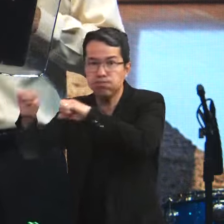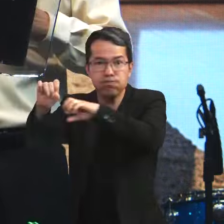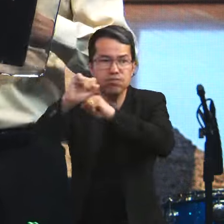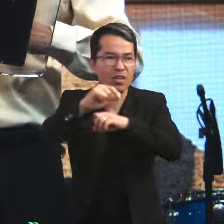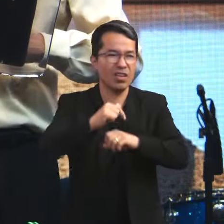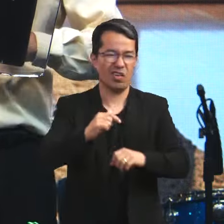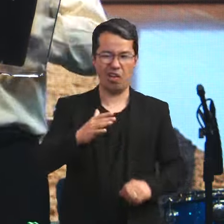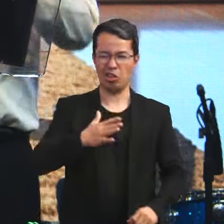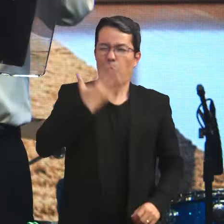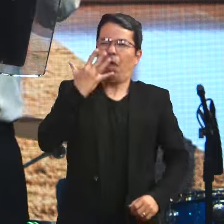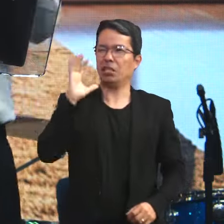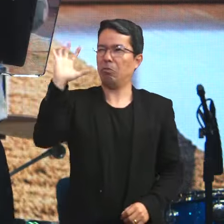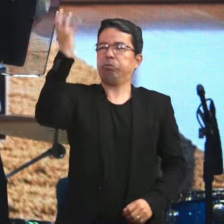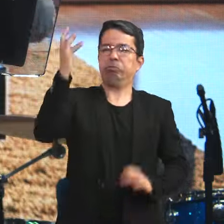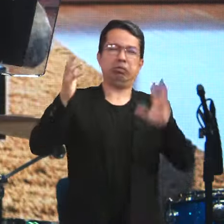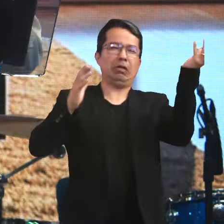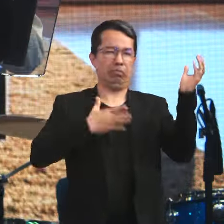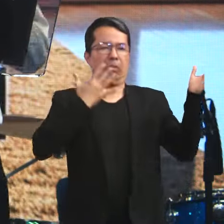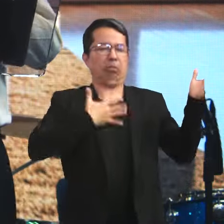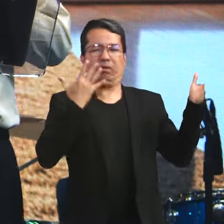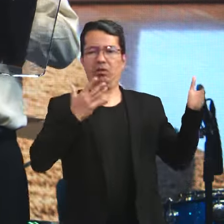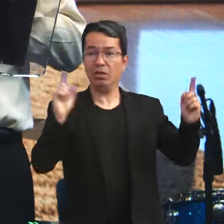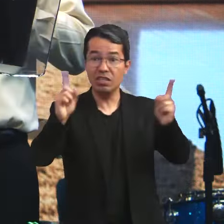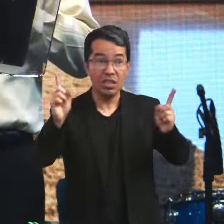coinci nosos vamos